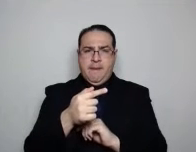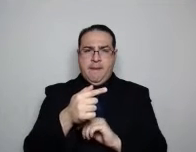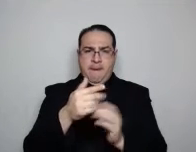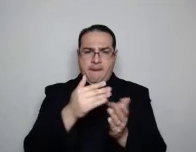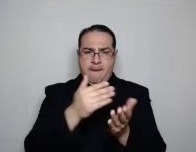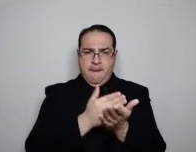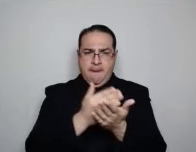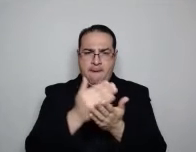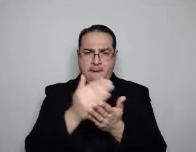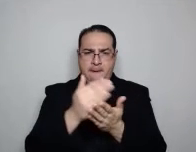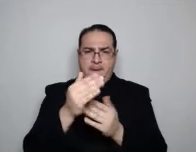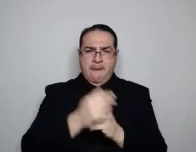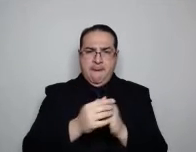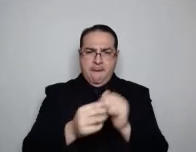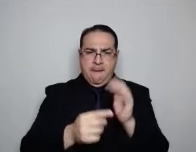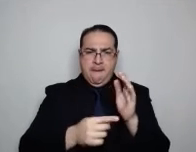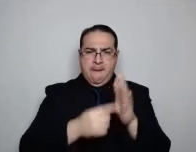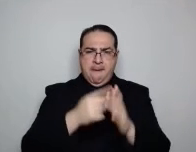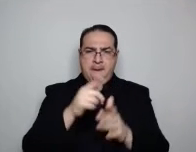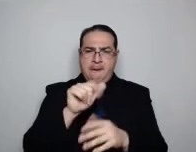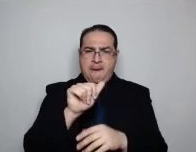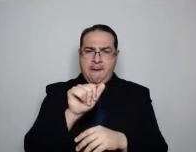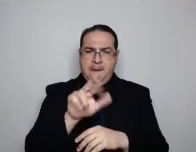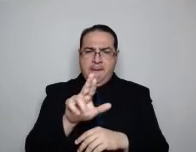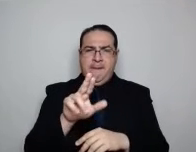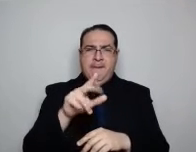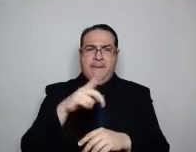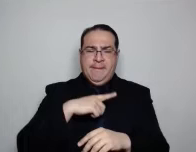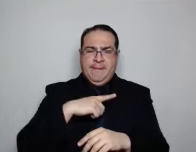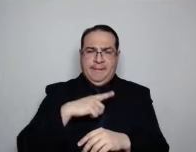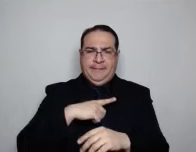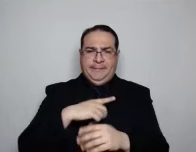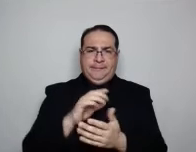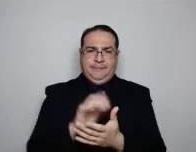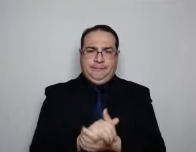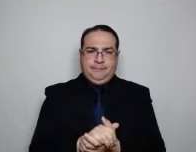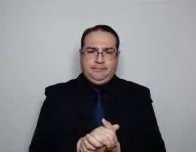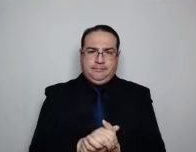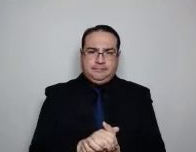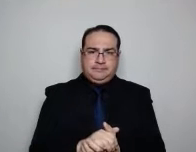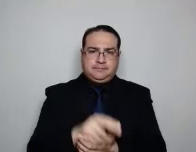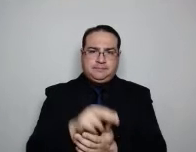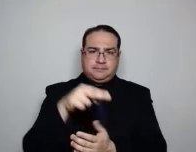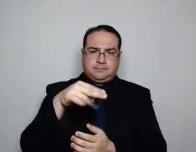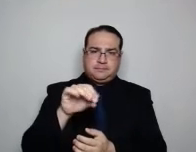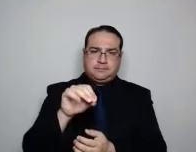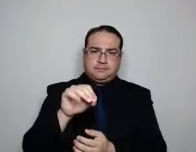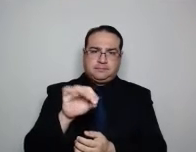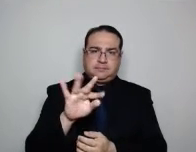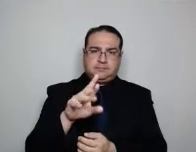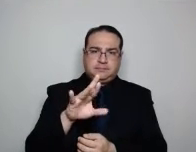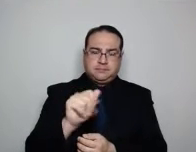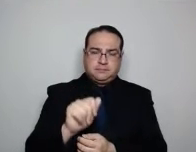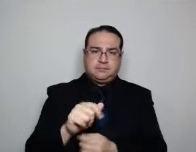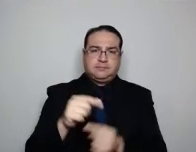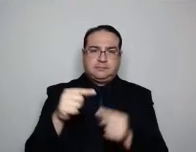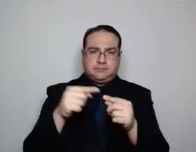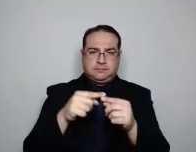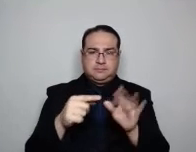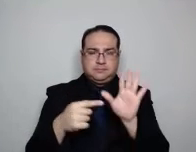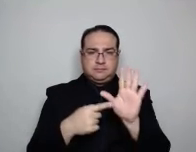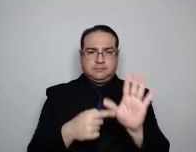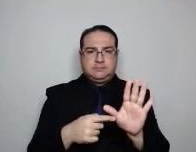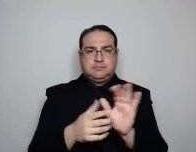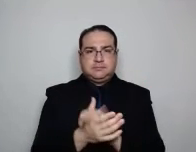notória intempestividade defensiva do município que atrai a sua revelia, devem